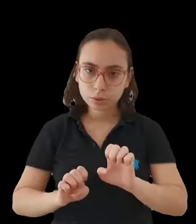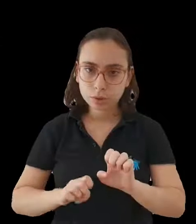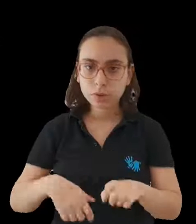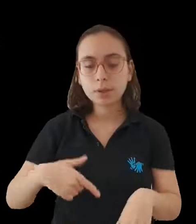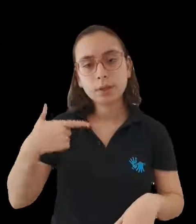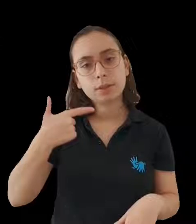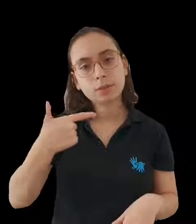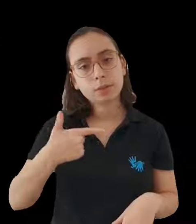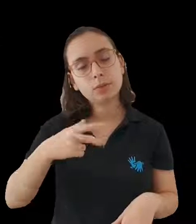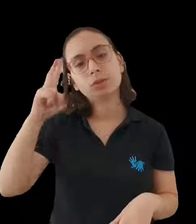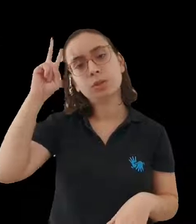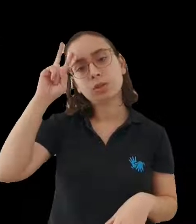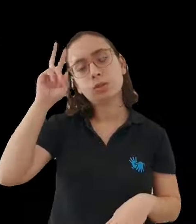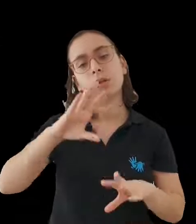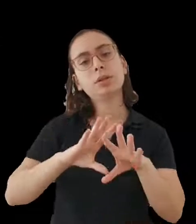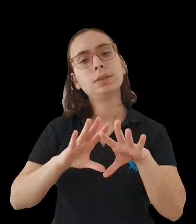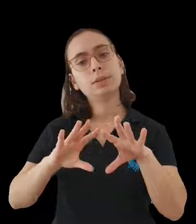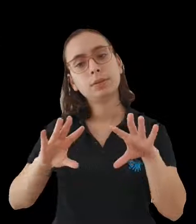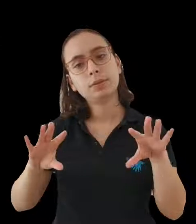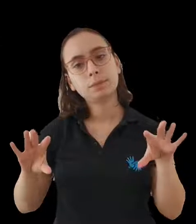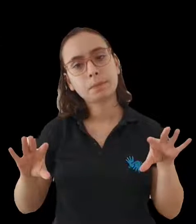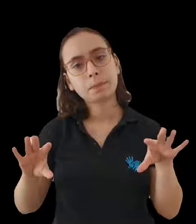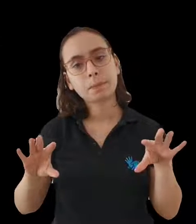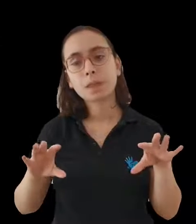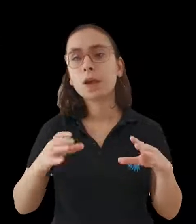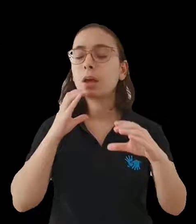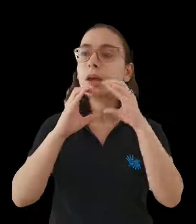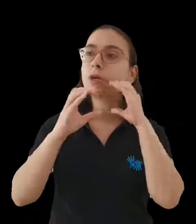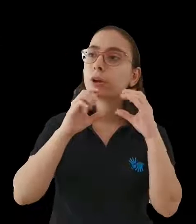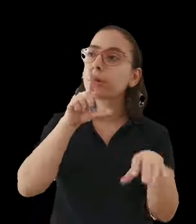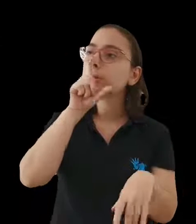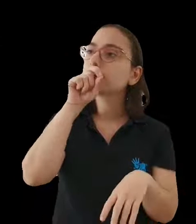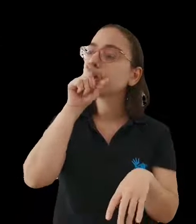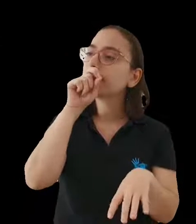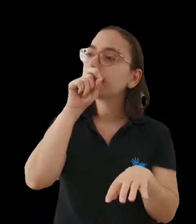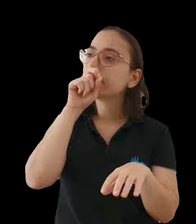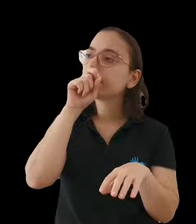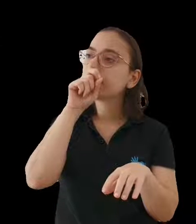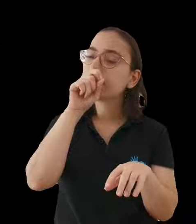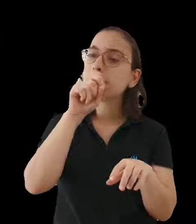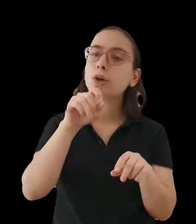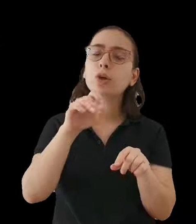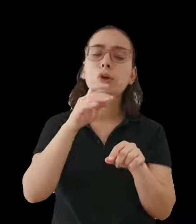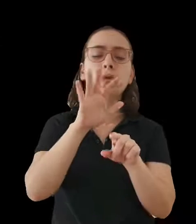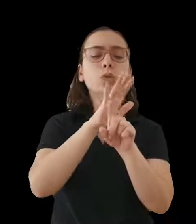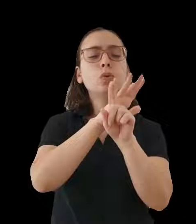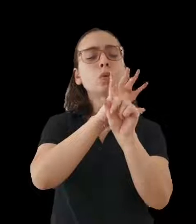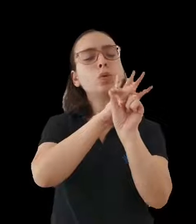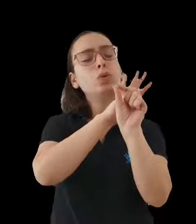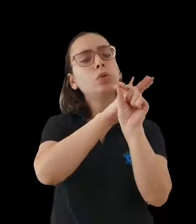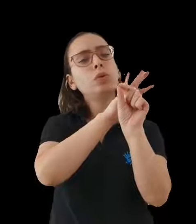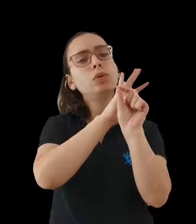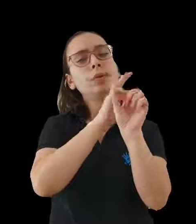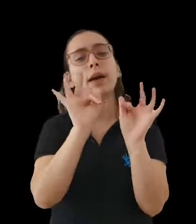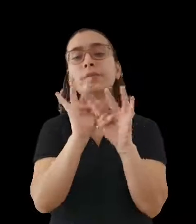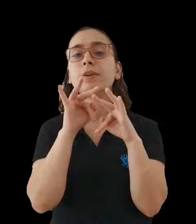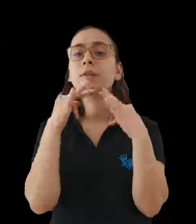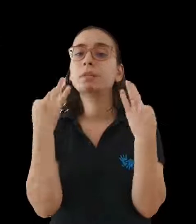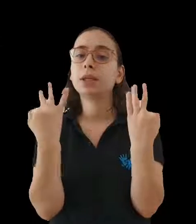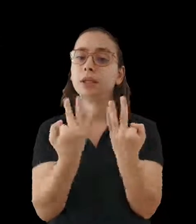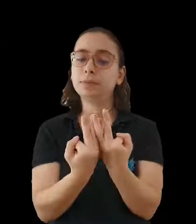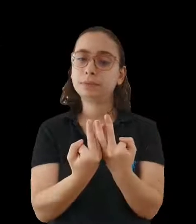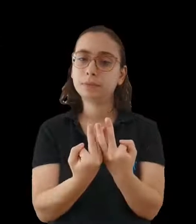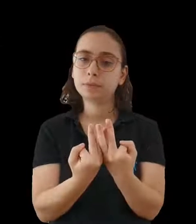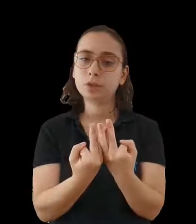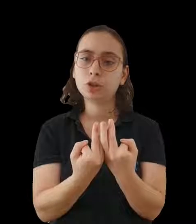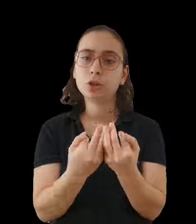desse tapete é o Canto do Beija-Florzinho, que é aquela família. Tem uma família, e deixa eu compartilhar a tela para